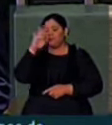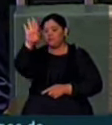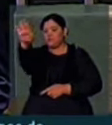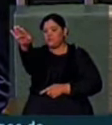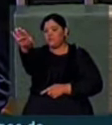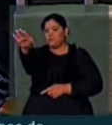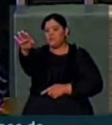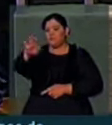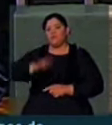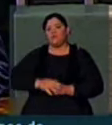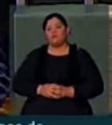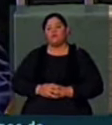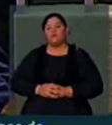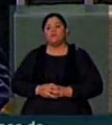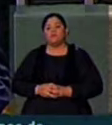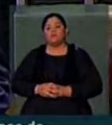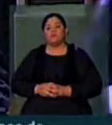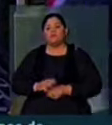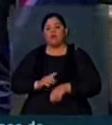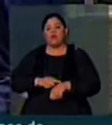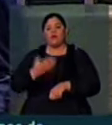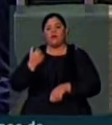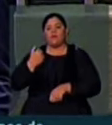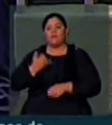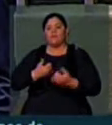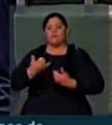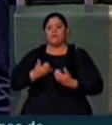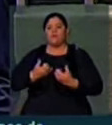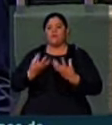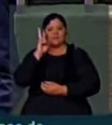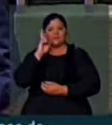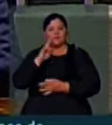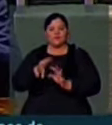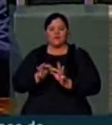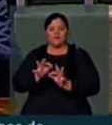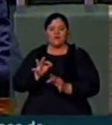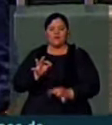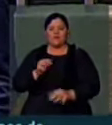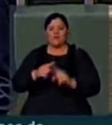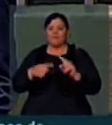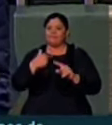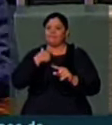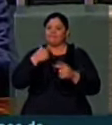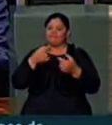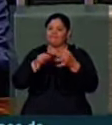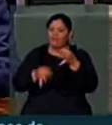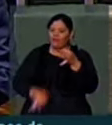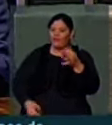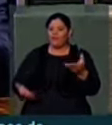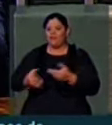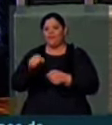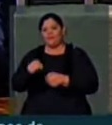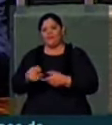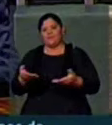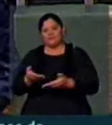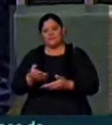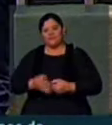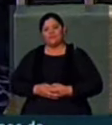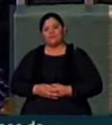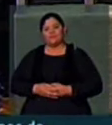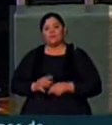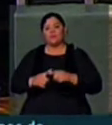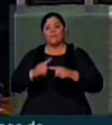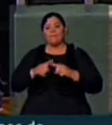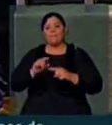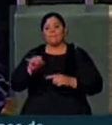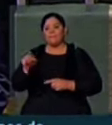Mas ele me contou muitas histórias que eu não vou falar aqui agora. Por quê? Se vocês, alguns vivos, parentes